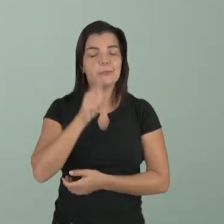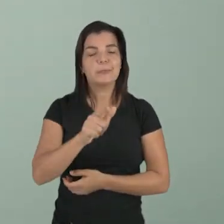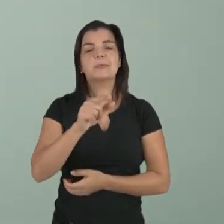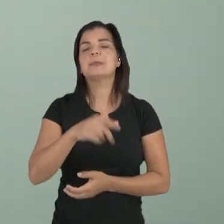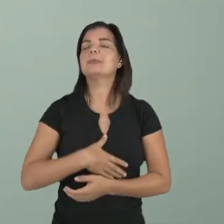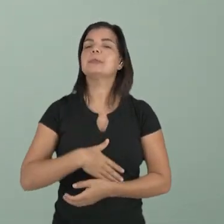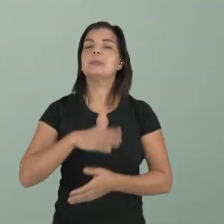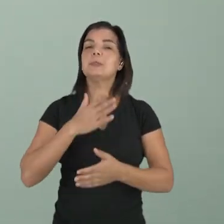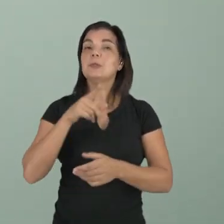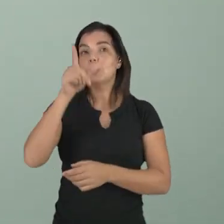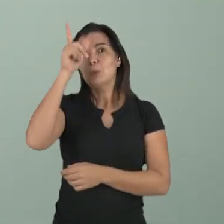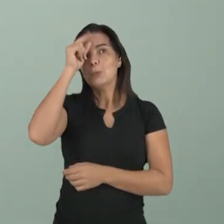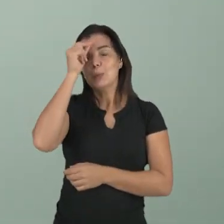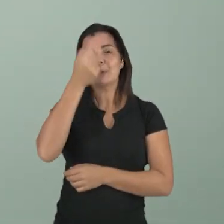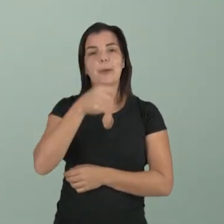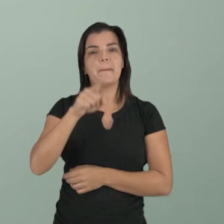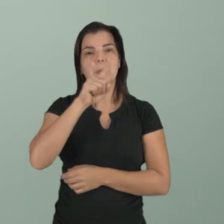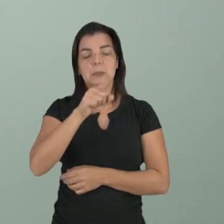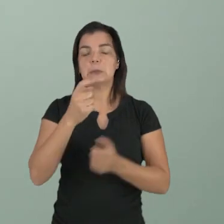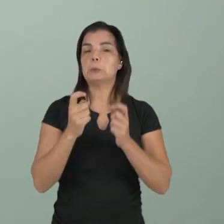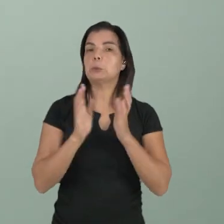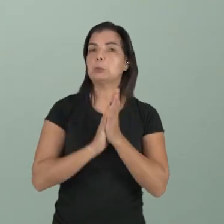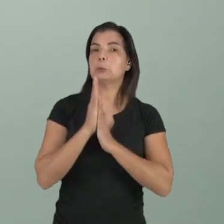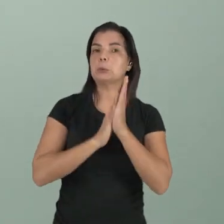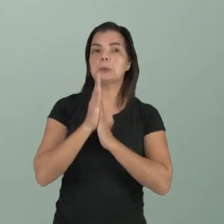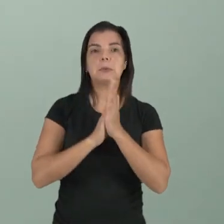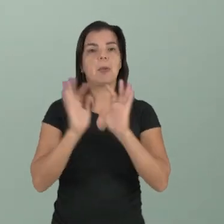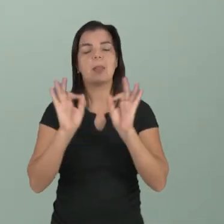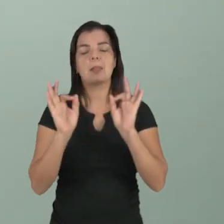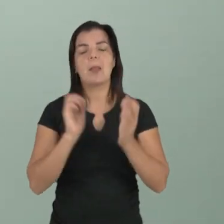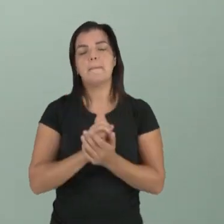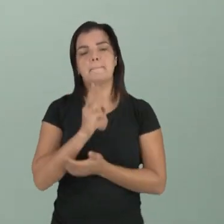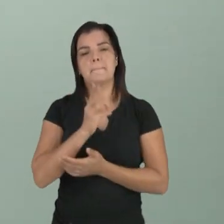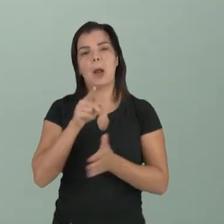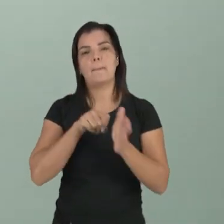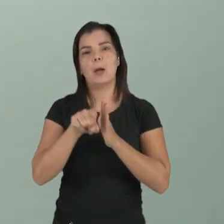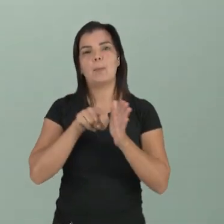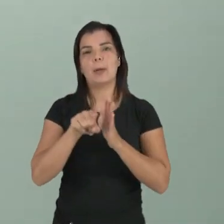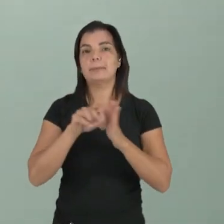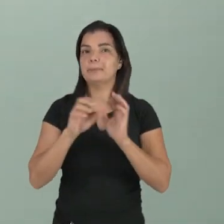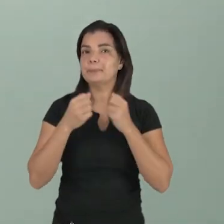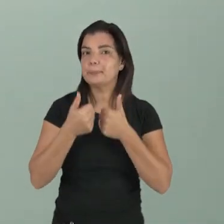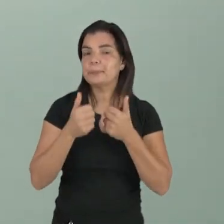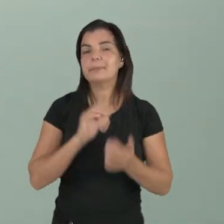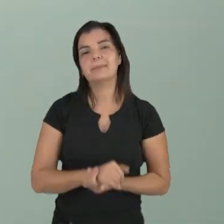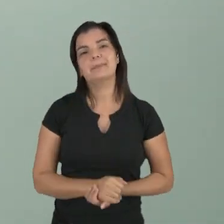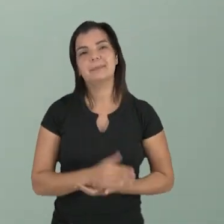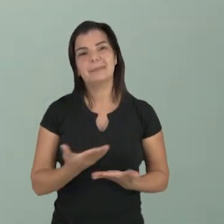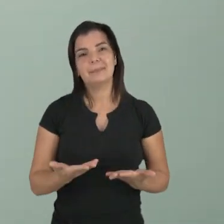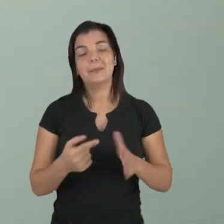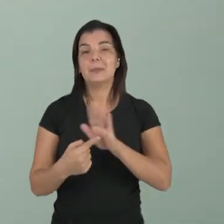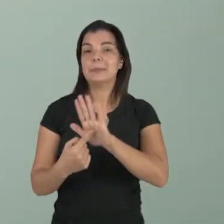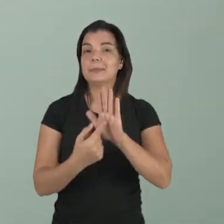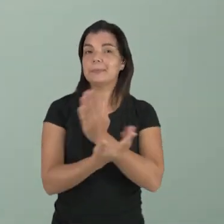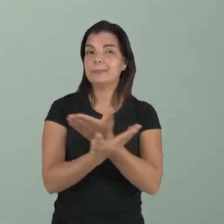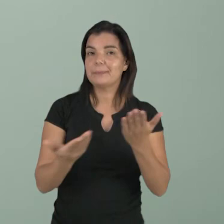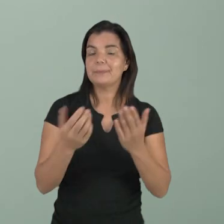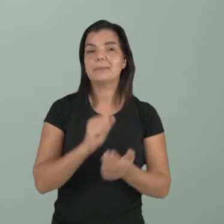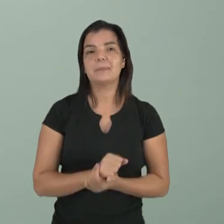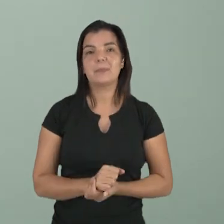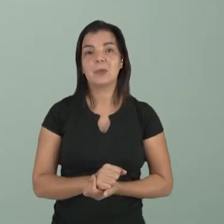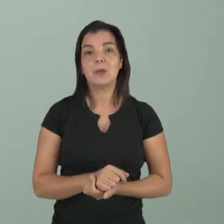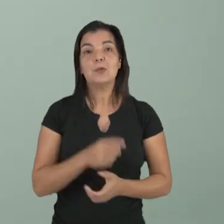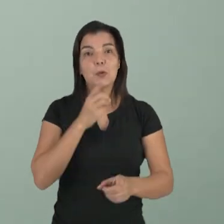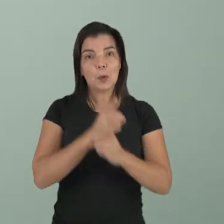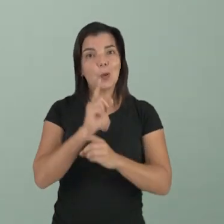acertar tranquilamente, sem precisar ficar se estressando muito tempo na mesma questão, tá bom? Era isso que eu queria mostrar para vocês. Você